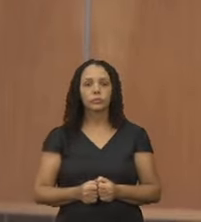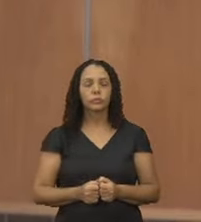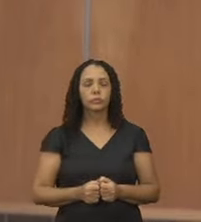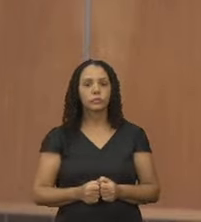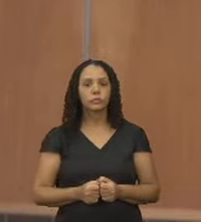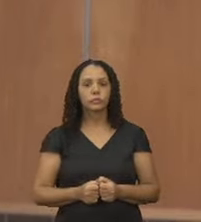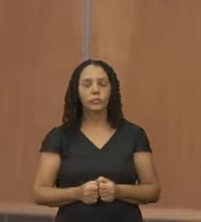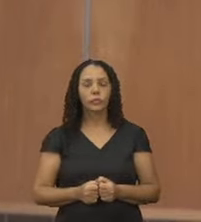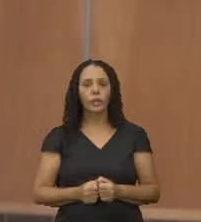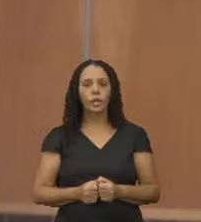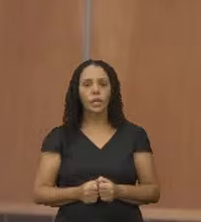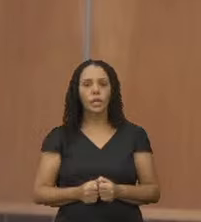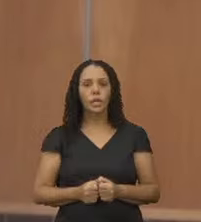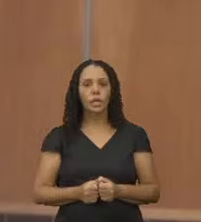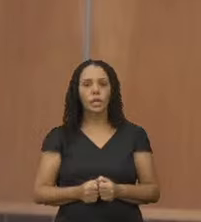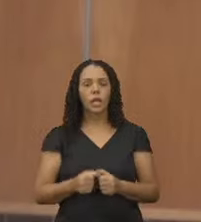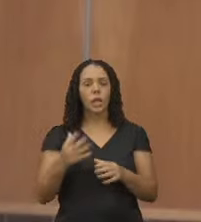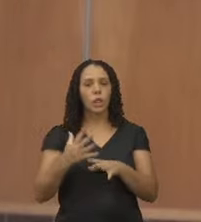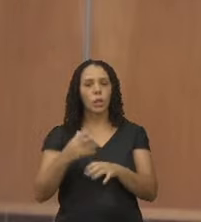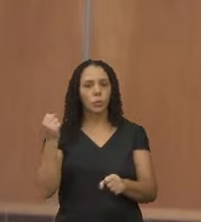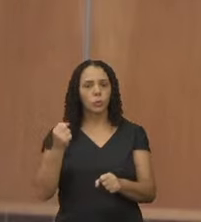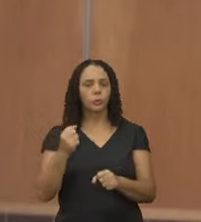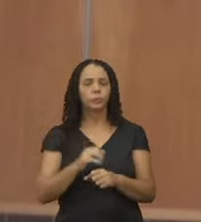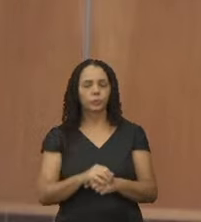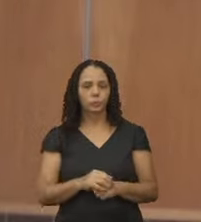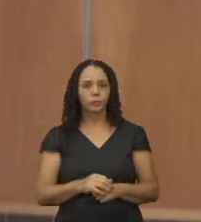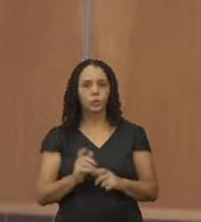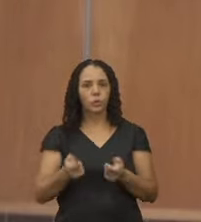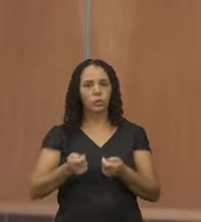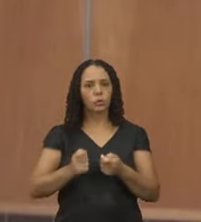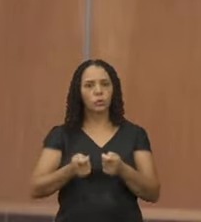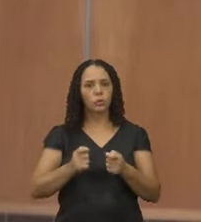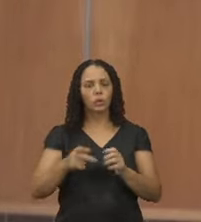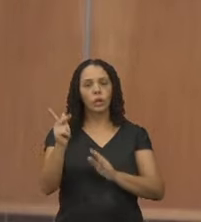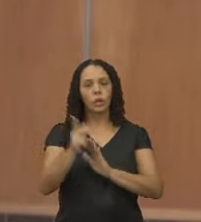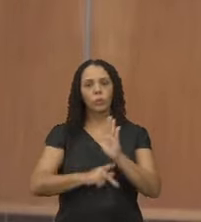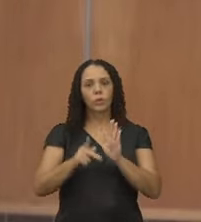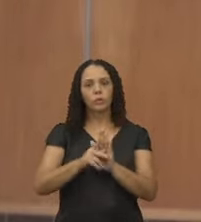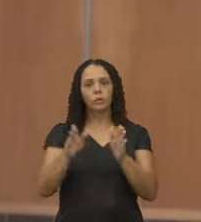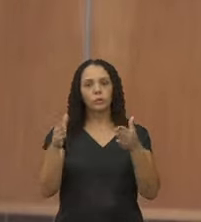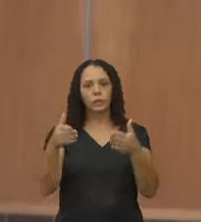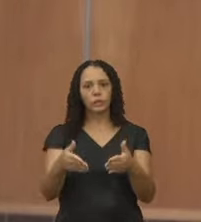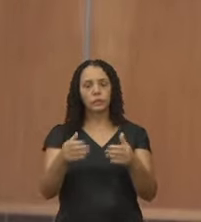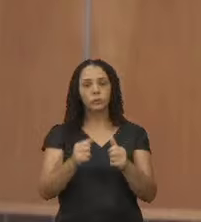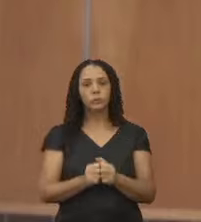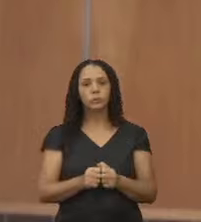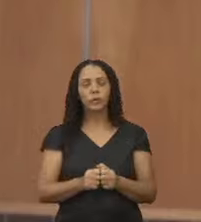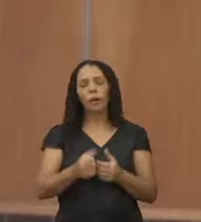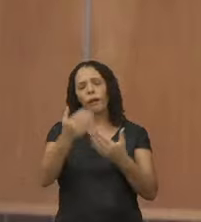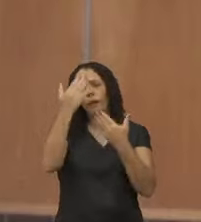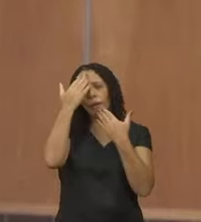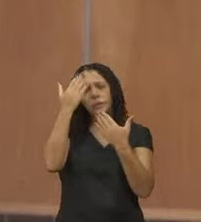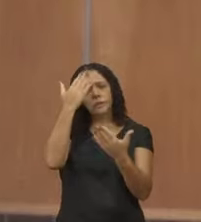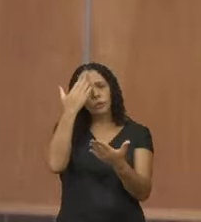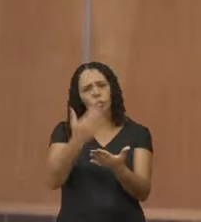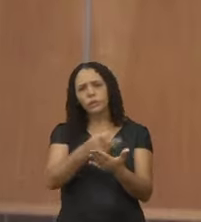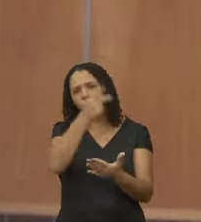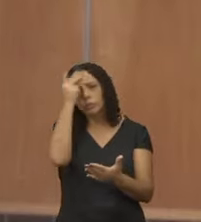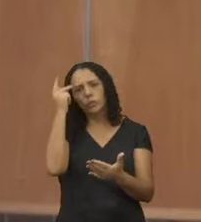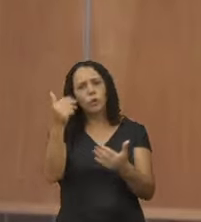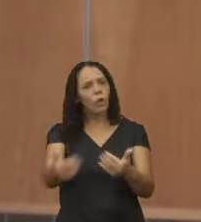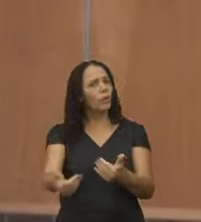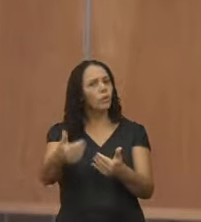que geram, né, um lucro aí. Seria as carroças. O projeto é sobre isso. Agradeço a confiança de quem foi no meu gabinete